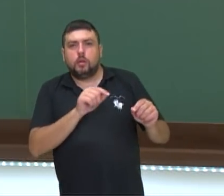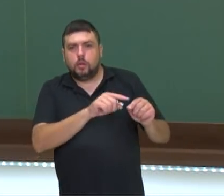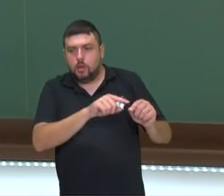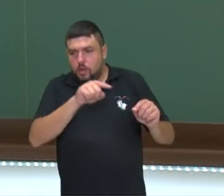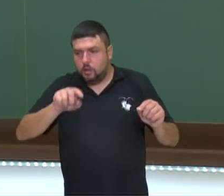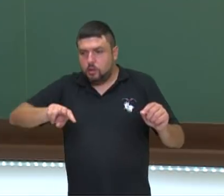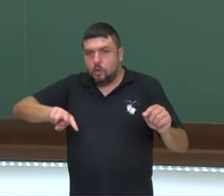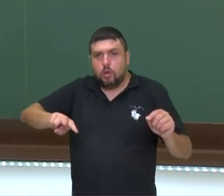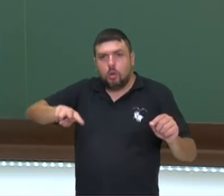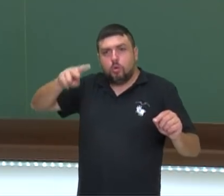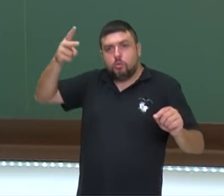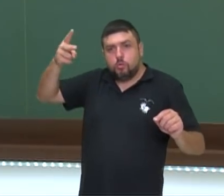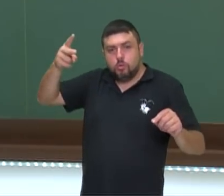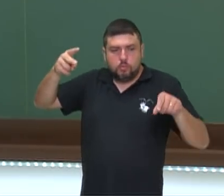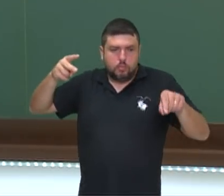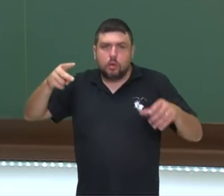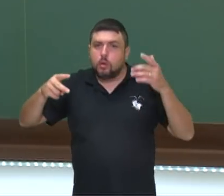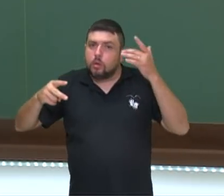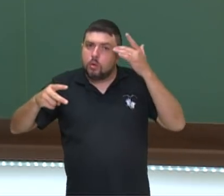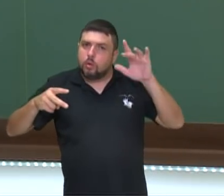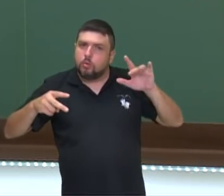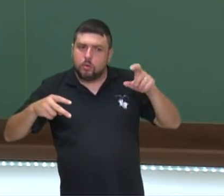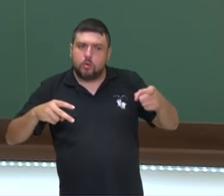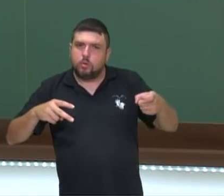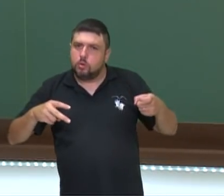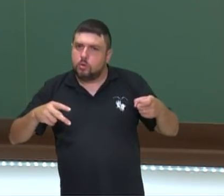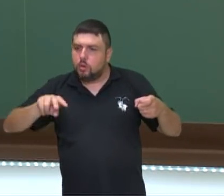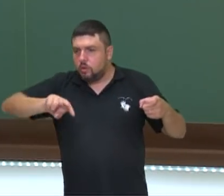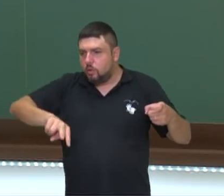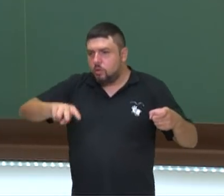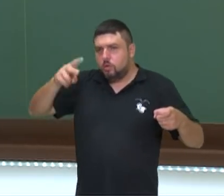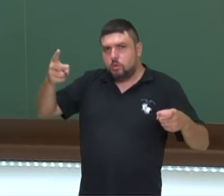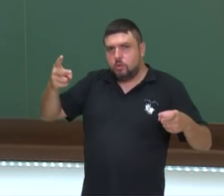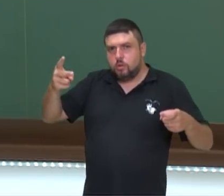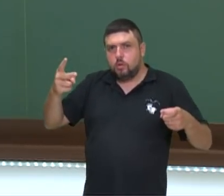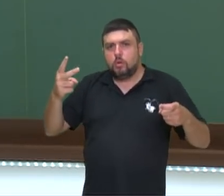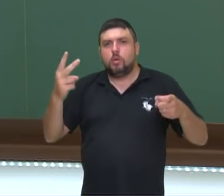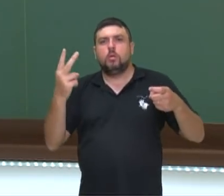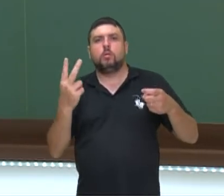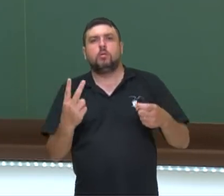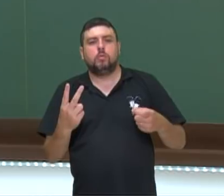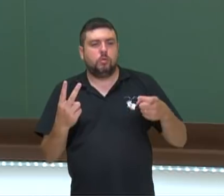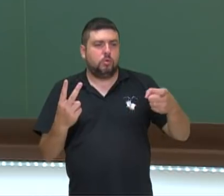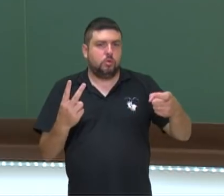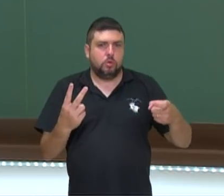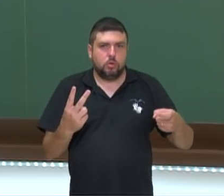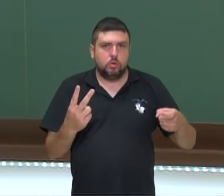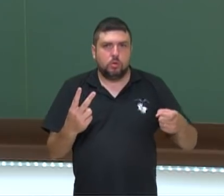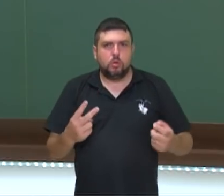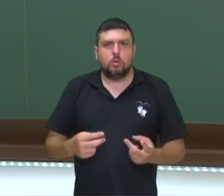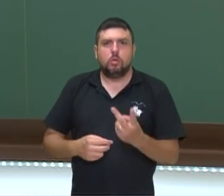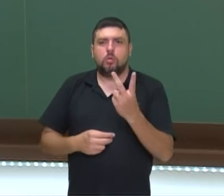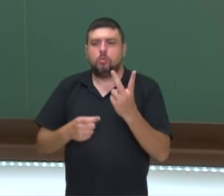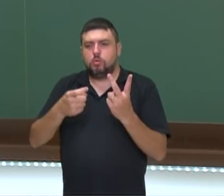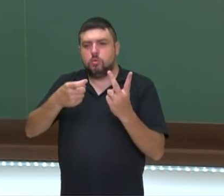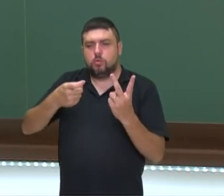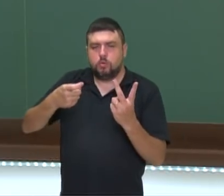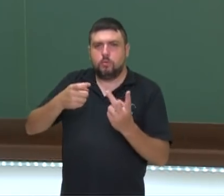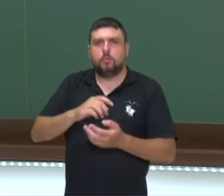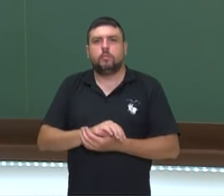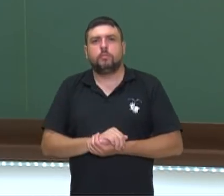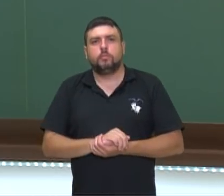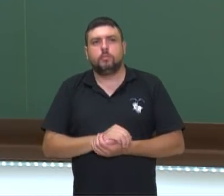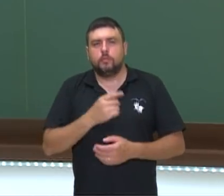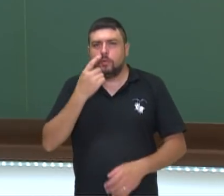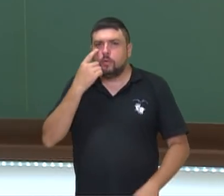lado anterior. Então, nós vamos ter aqui x e 2x. Como eu vou cercar esses três